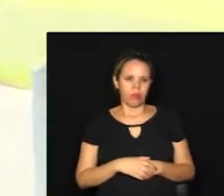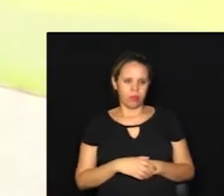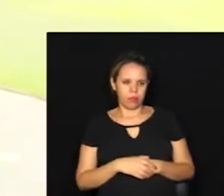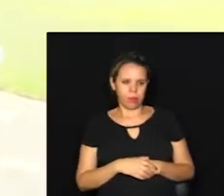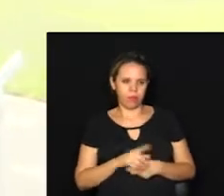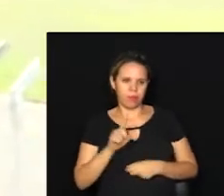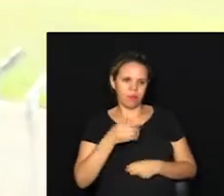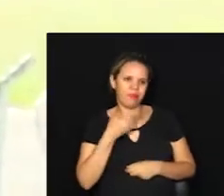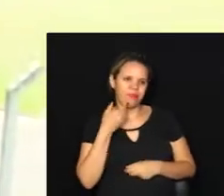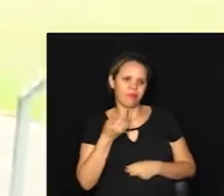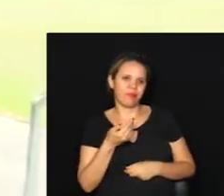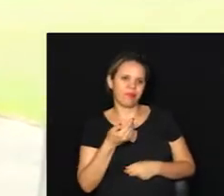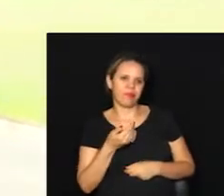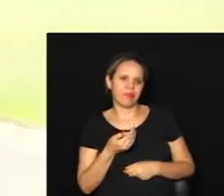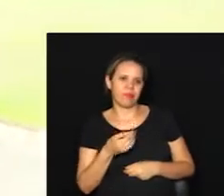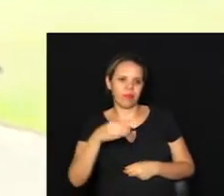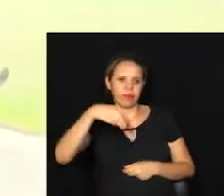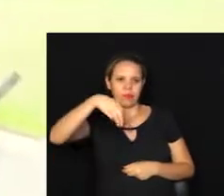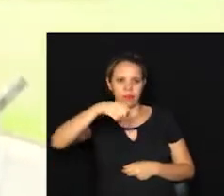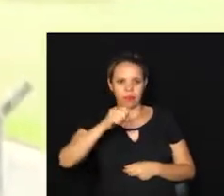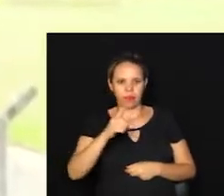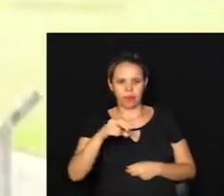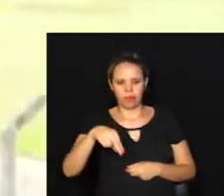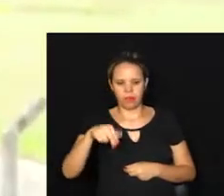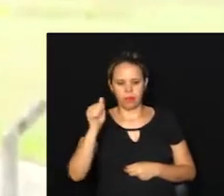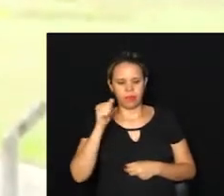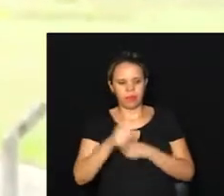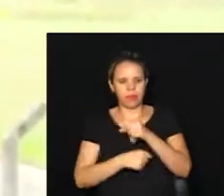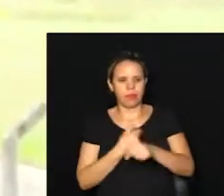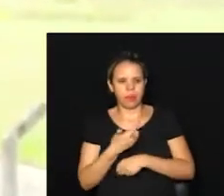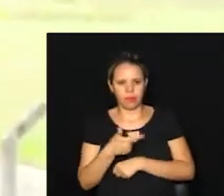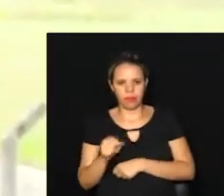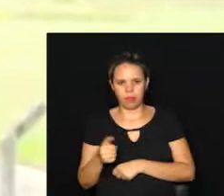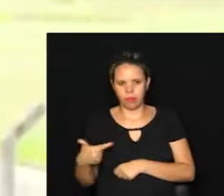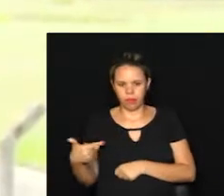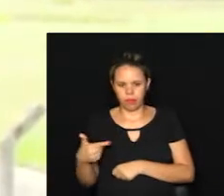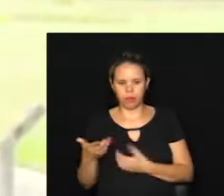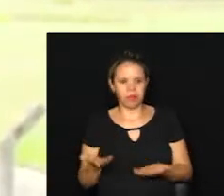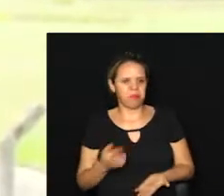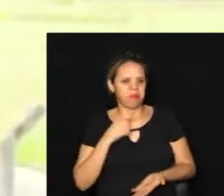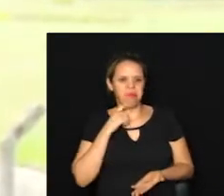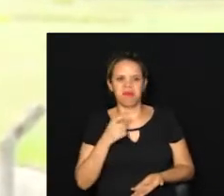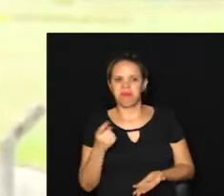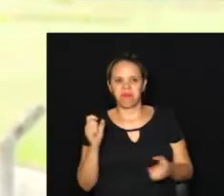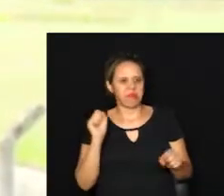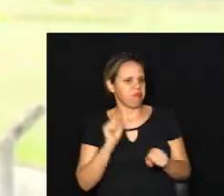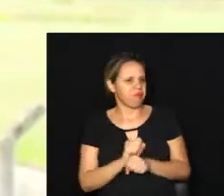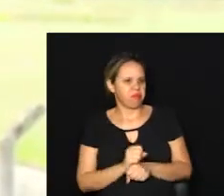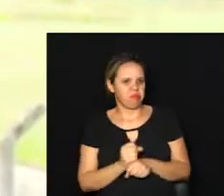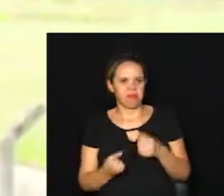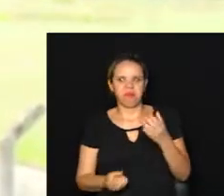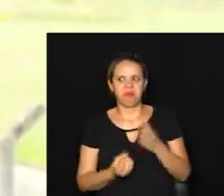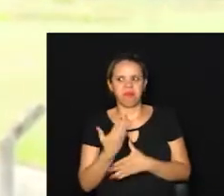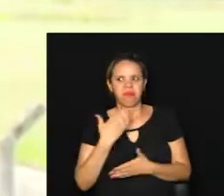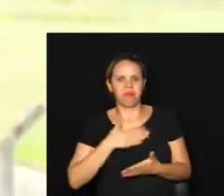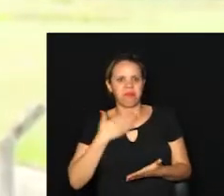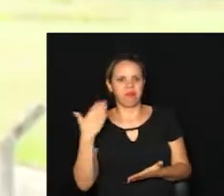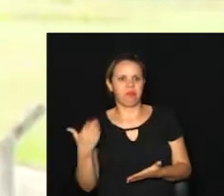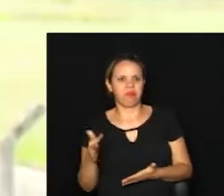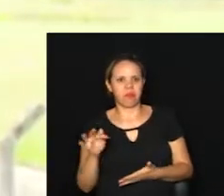Essa é fácil, foi o Medina em 2012, né? Ninguém esperava, né? Quando o Fumagalli